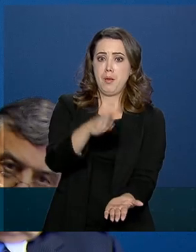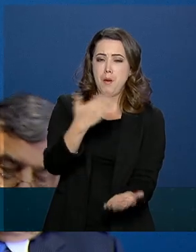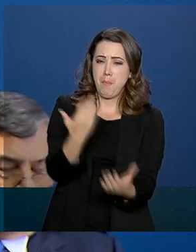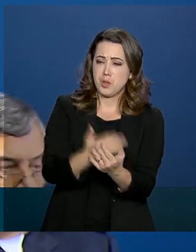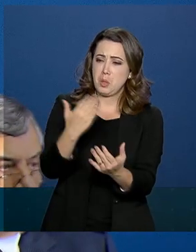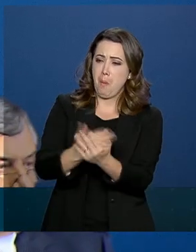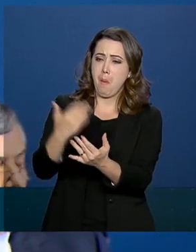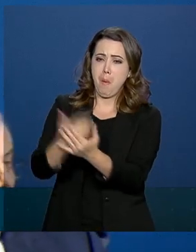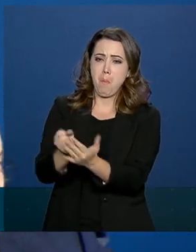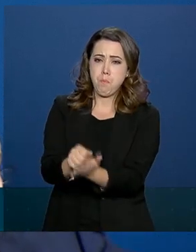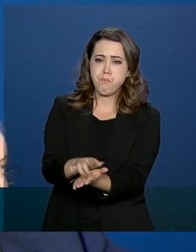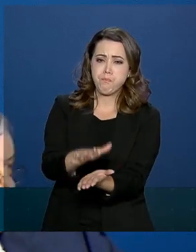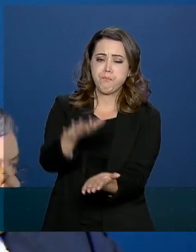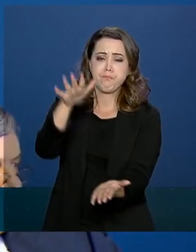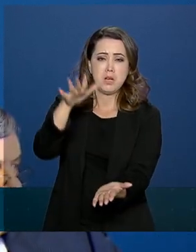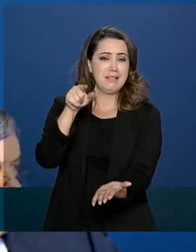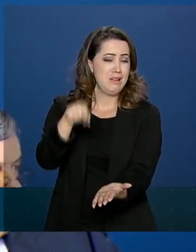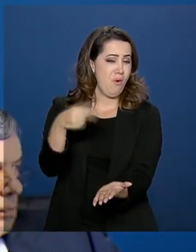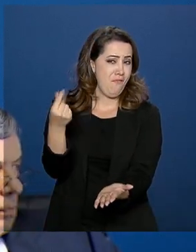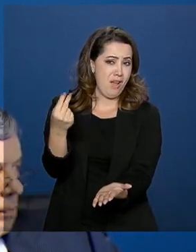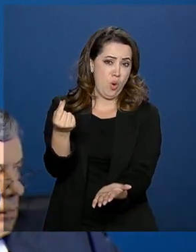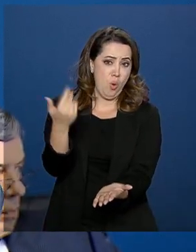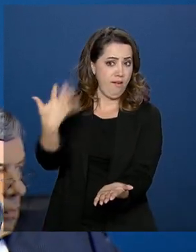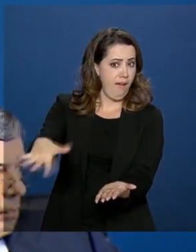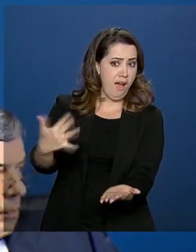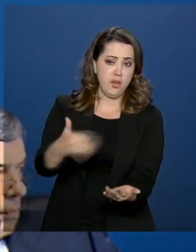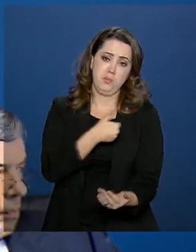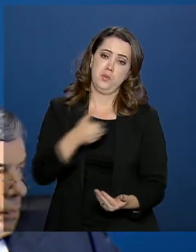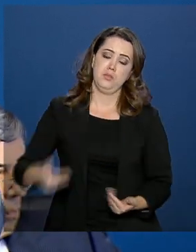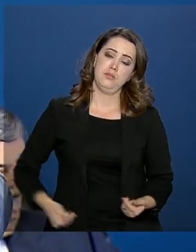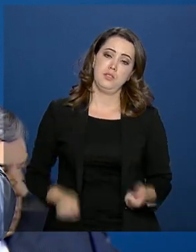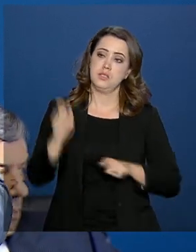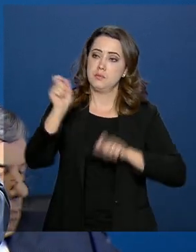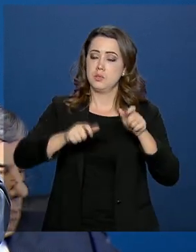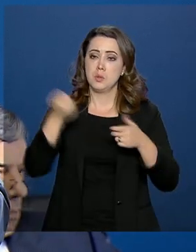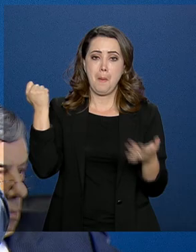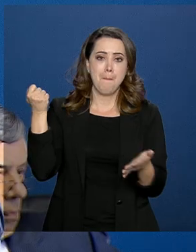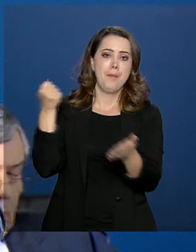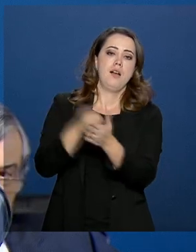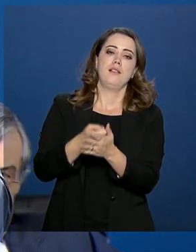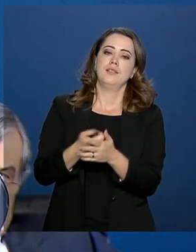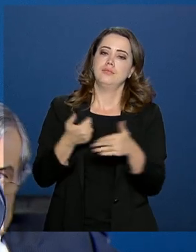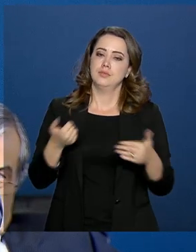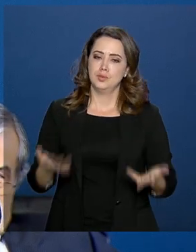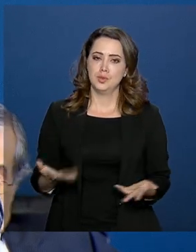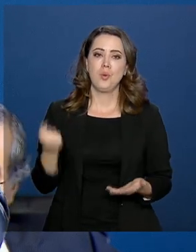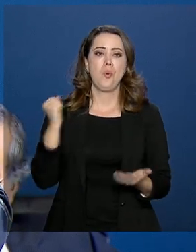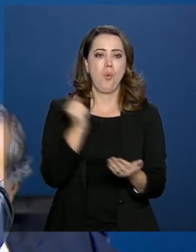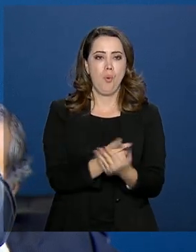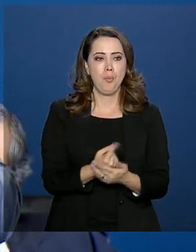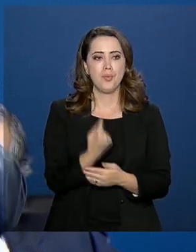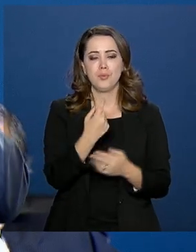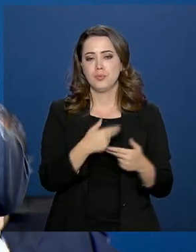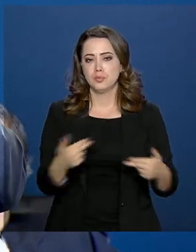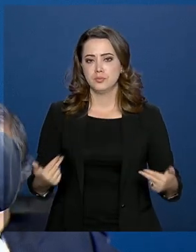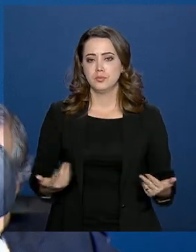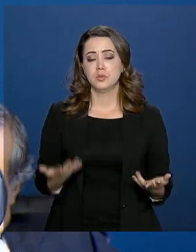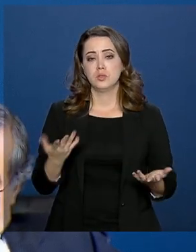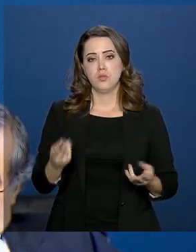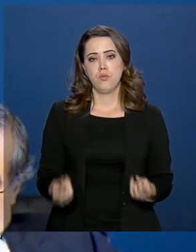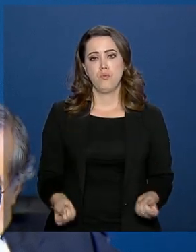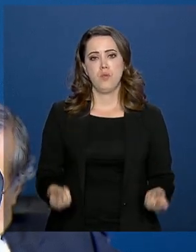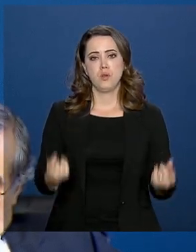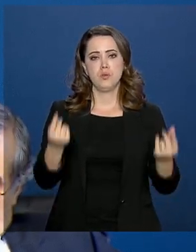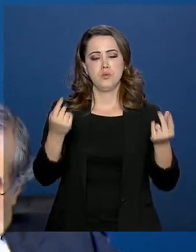geram um custo substancial. Então, o consumidor brasileiro acaba pagando isso quando compra uma mercadoria. Os